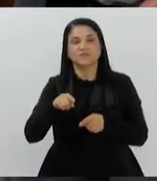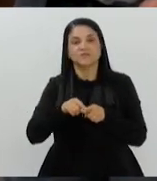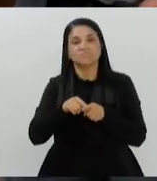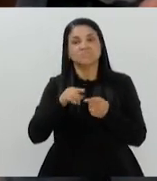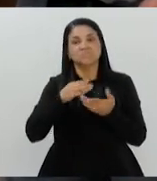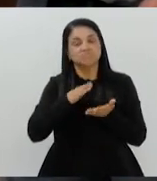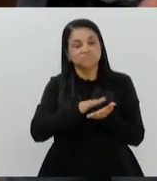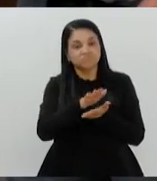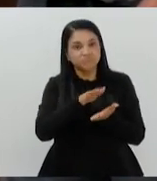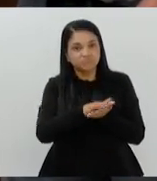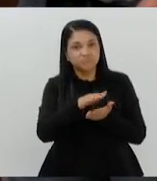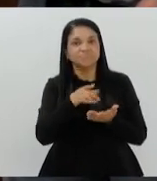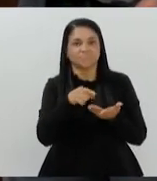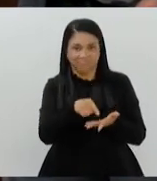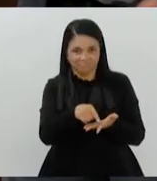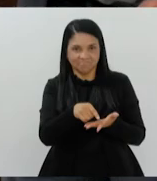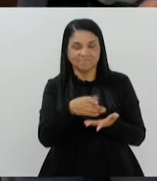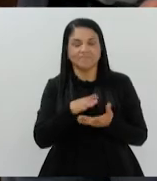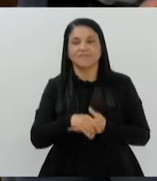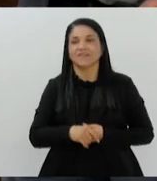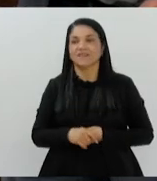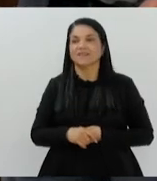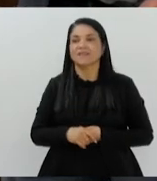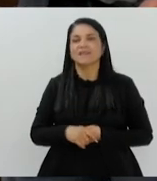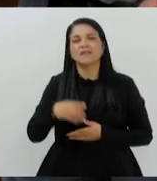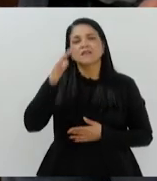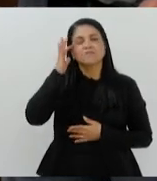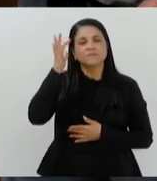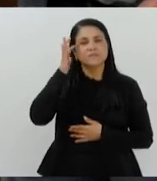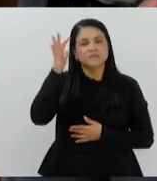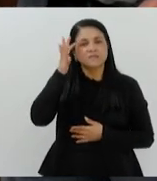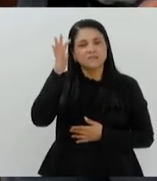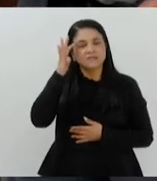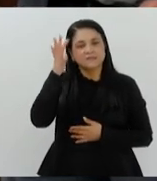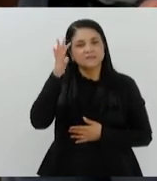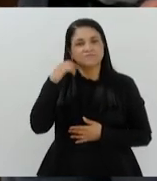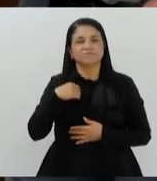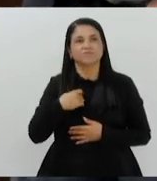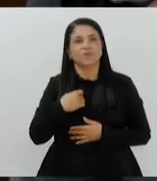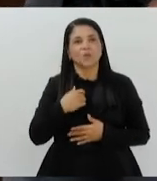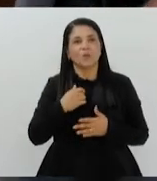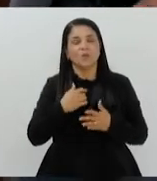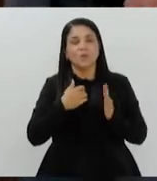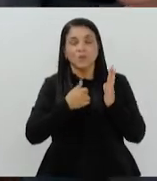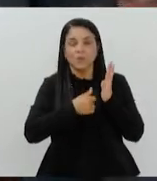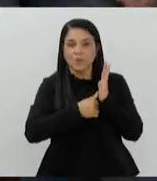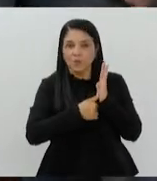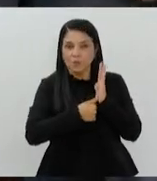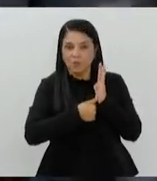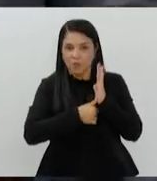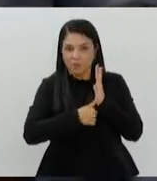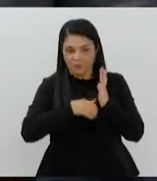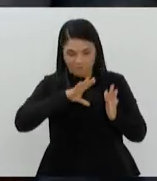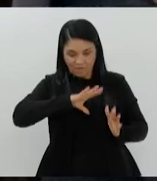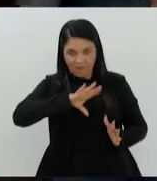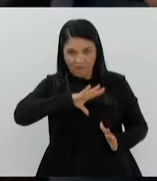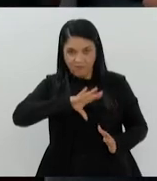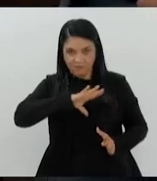publicação. Imagine que o Vasco, que queira